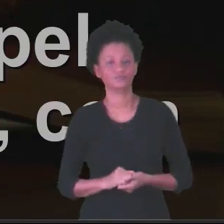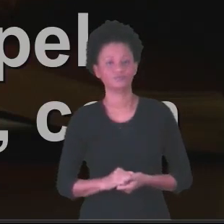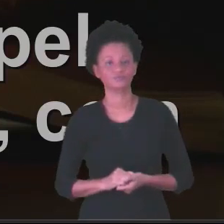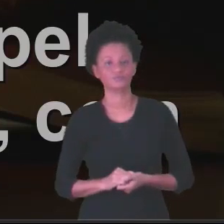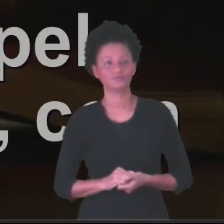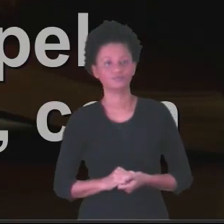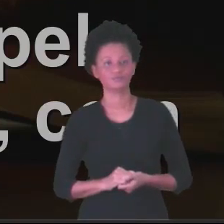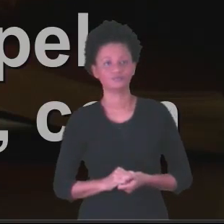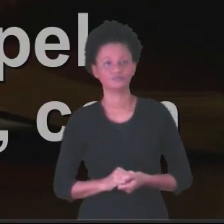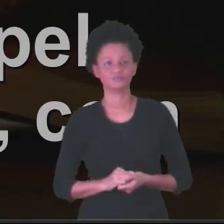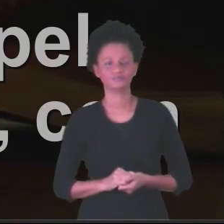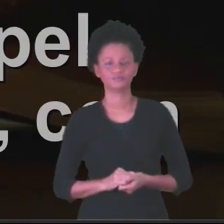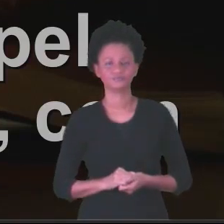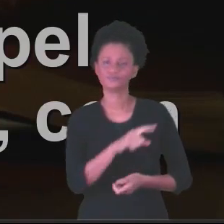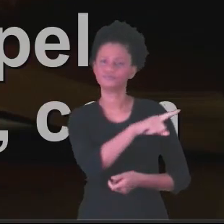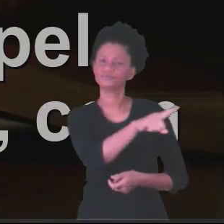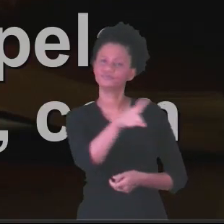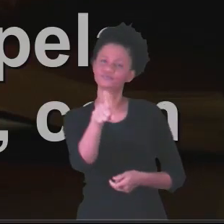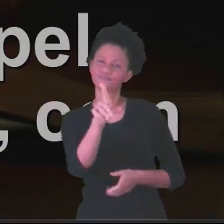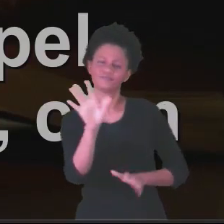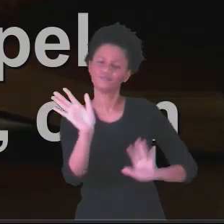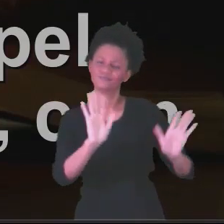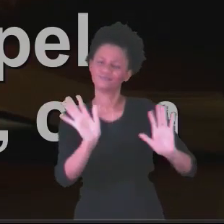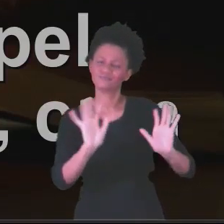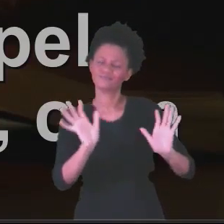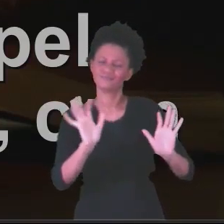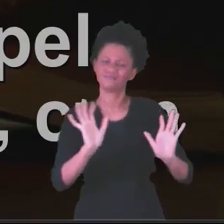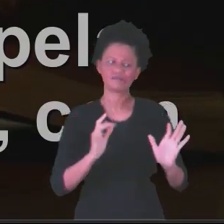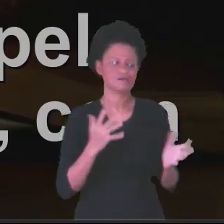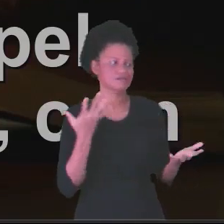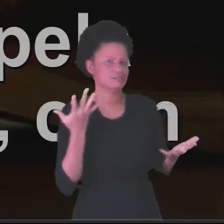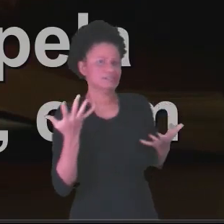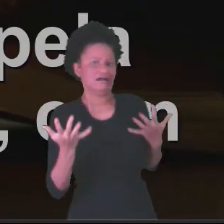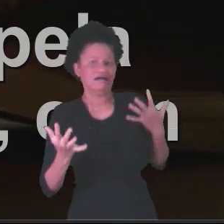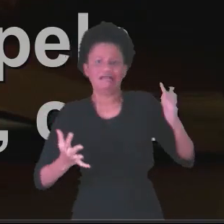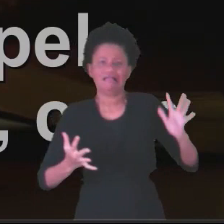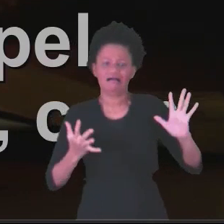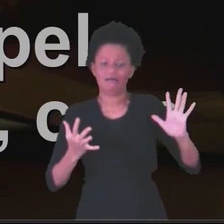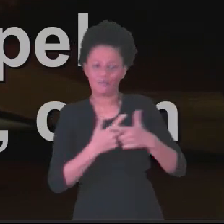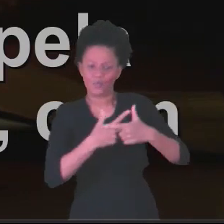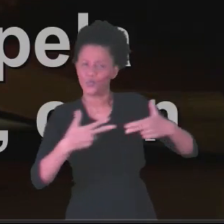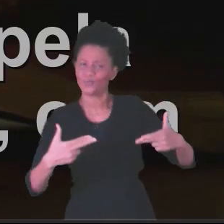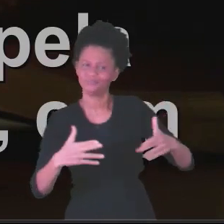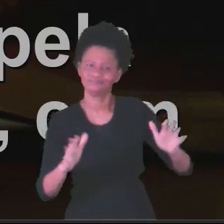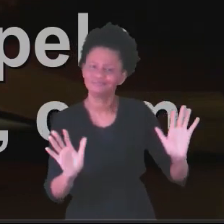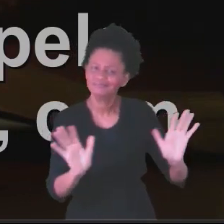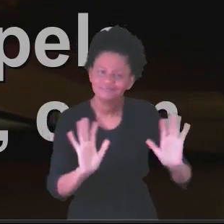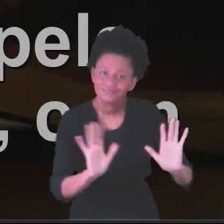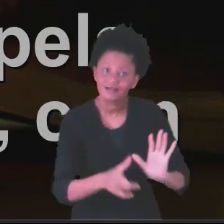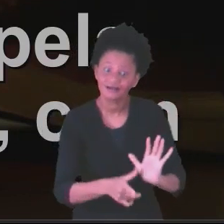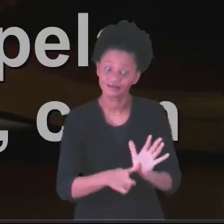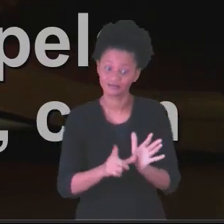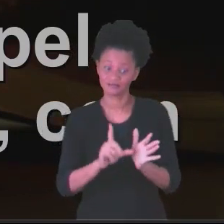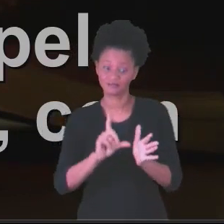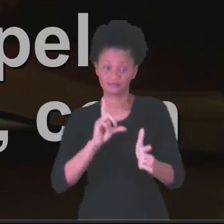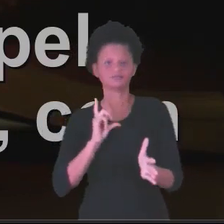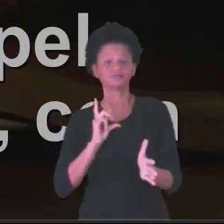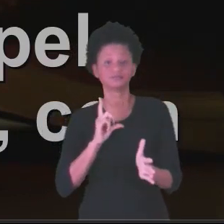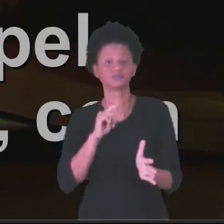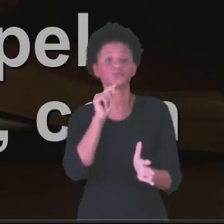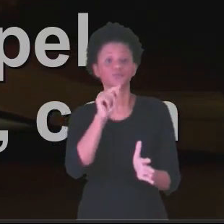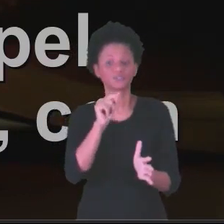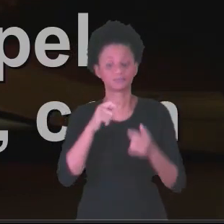e não estejais inquietos por coisa alguma e antes as vossas